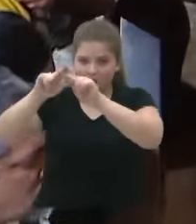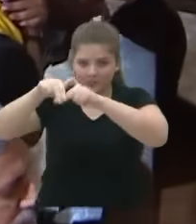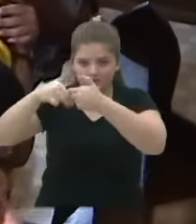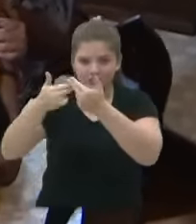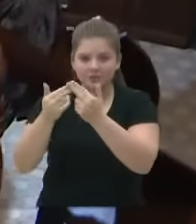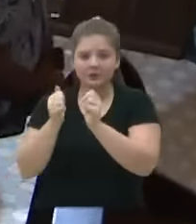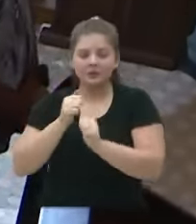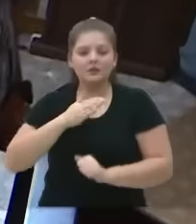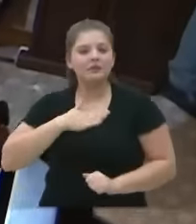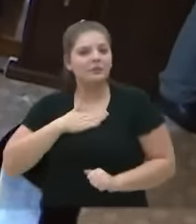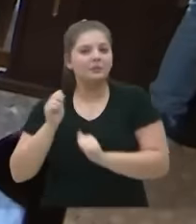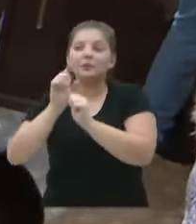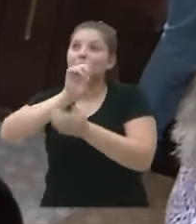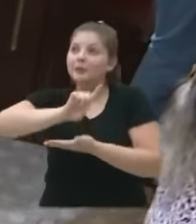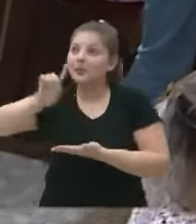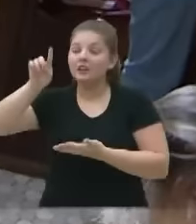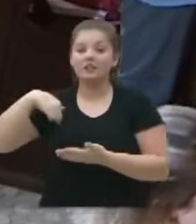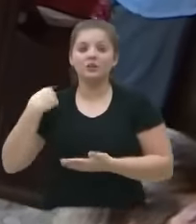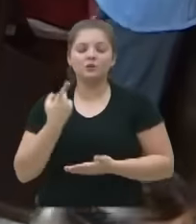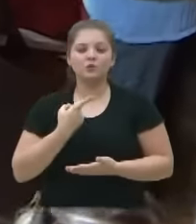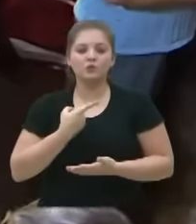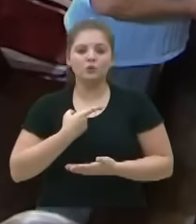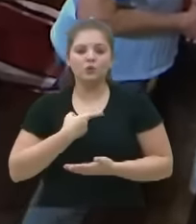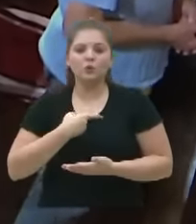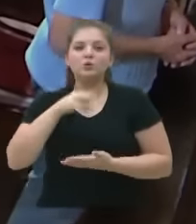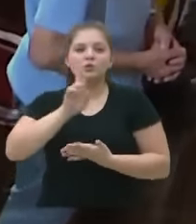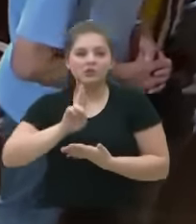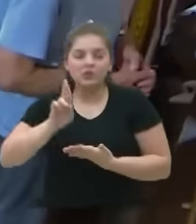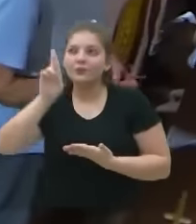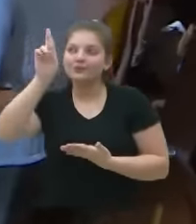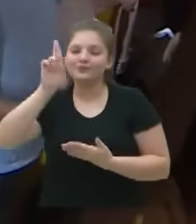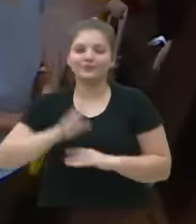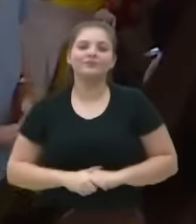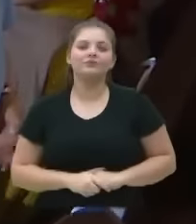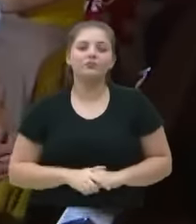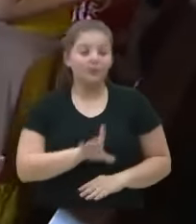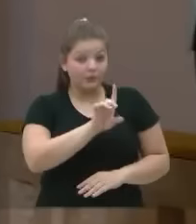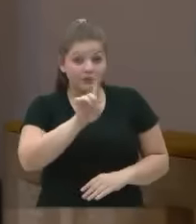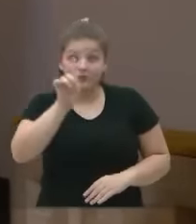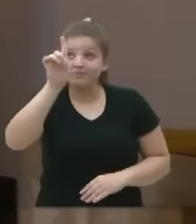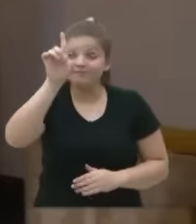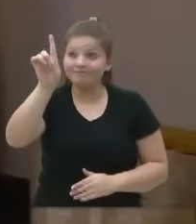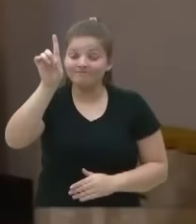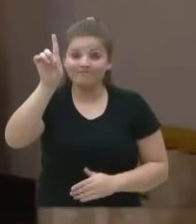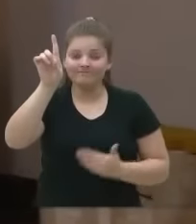irmãs, que rogueis por mim a Deus, nosso Senhor. Deus,